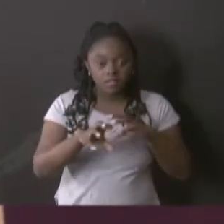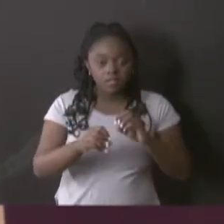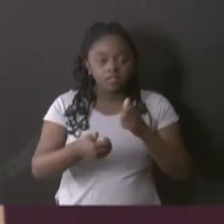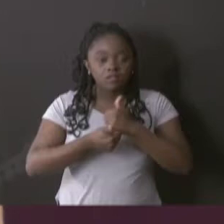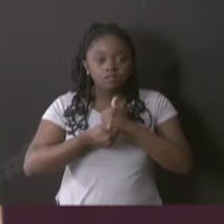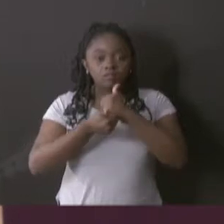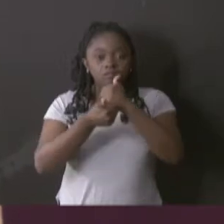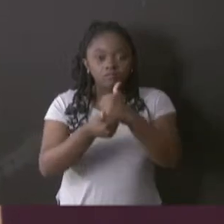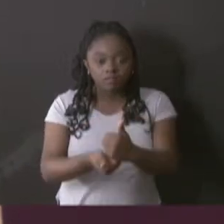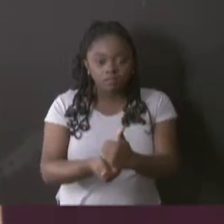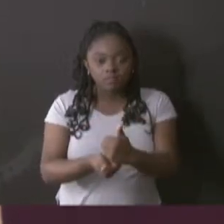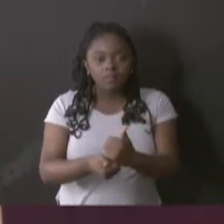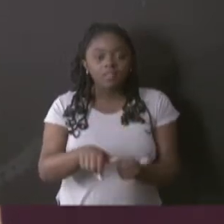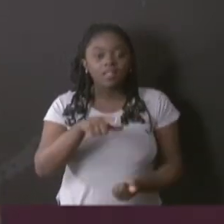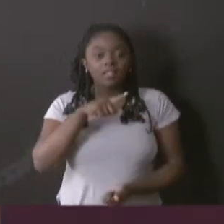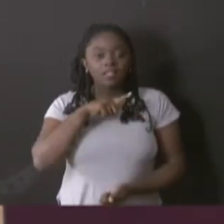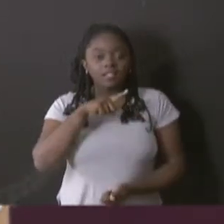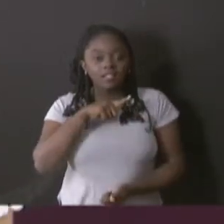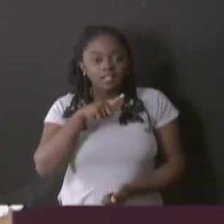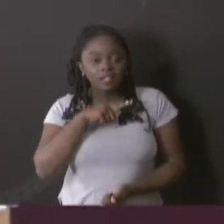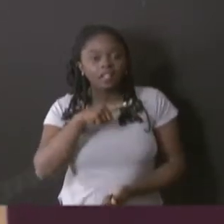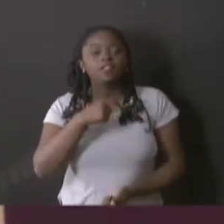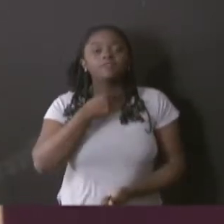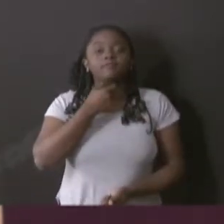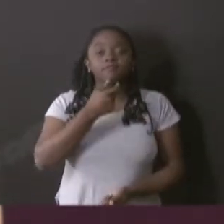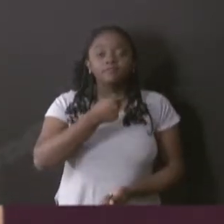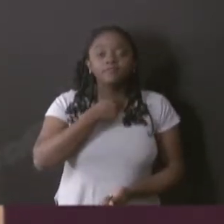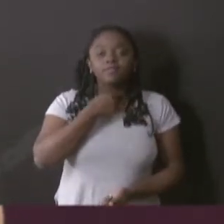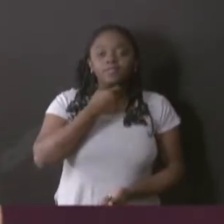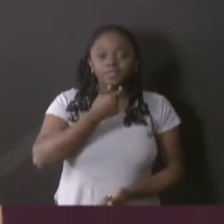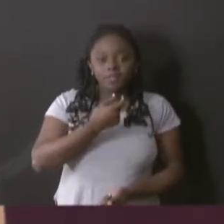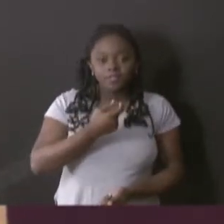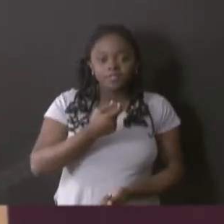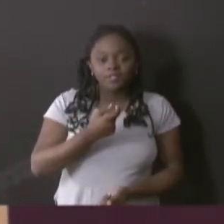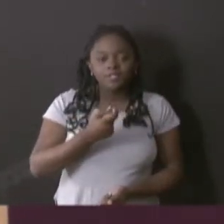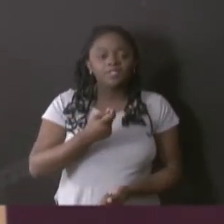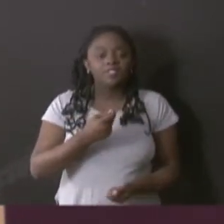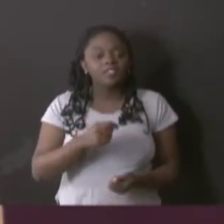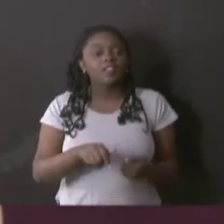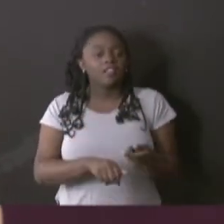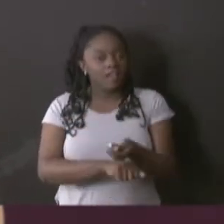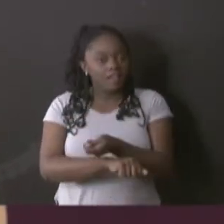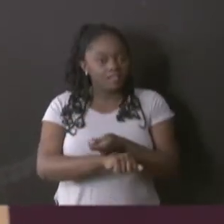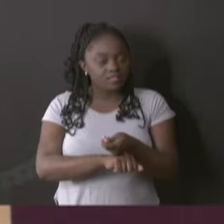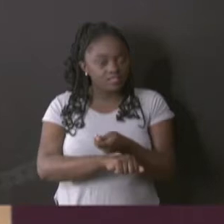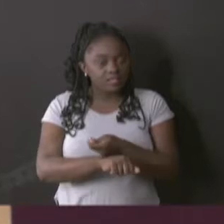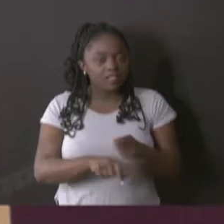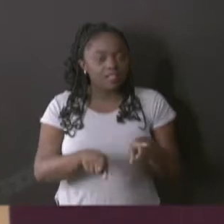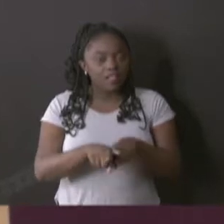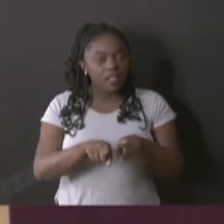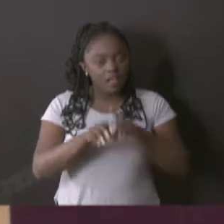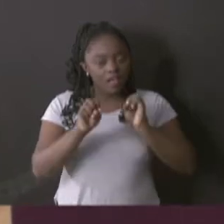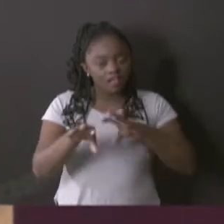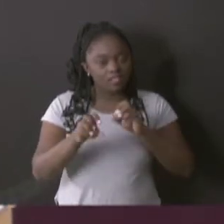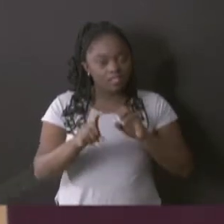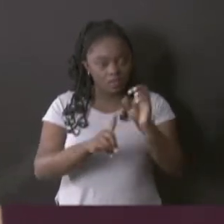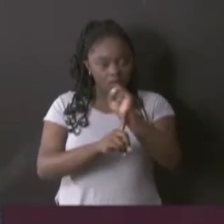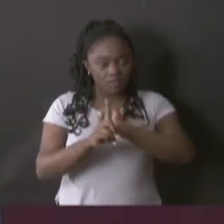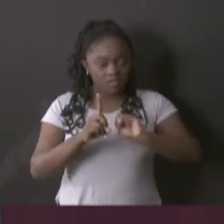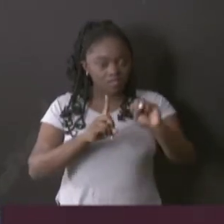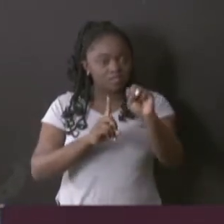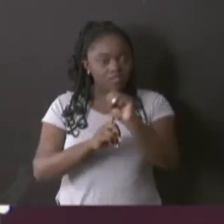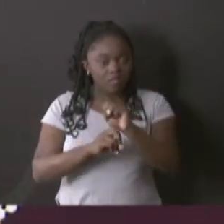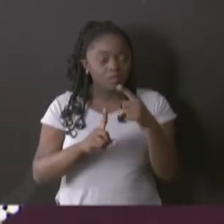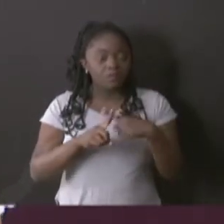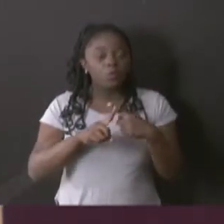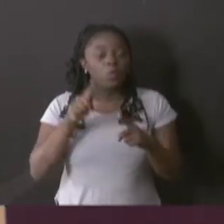tem aliás, tem fonoaudiólogas, assistente social, educadora social, porque o surdo não nasce